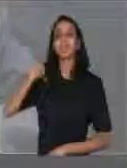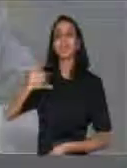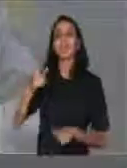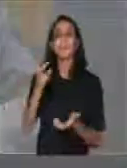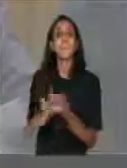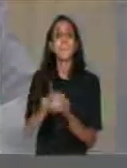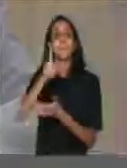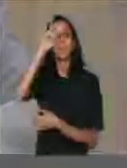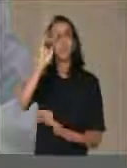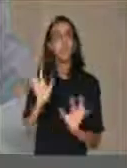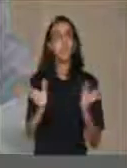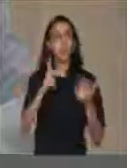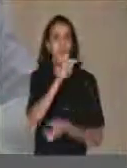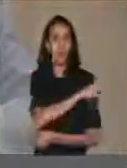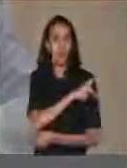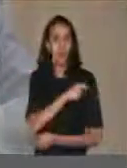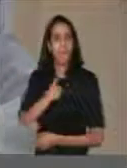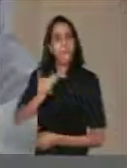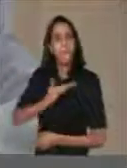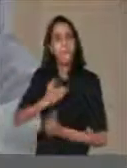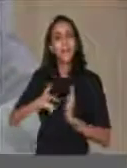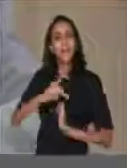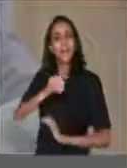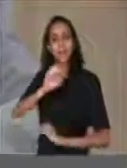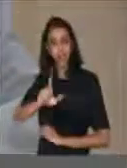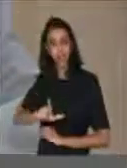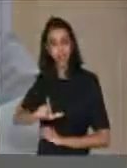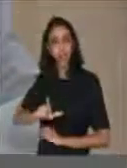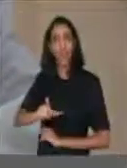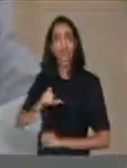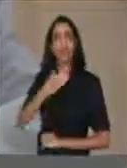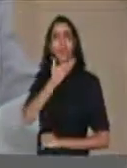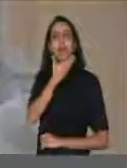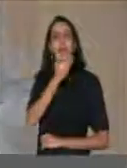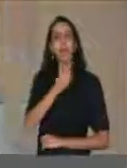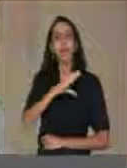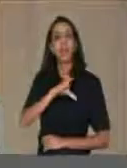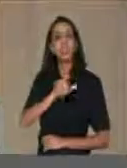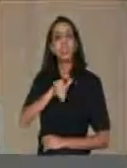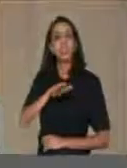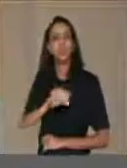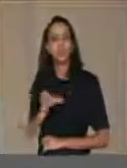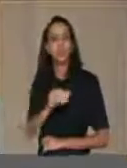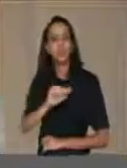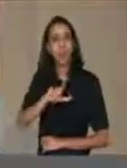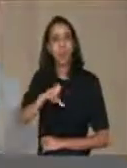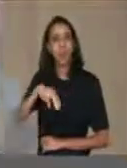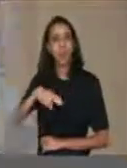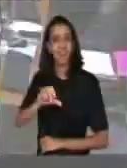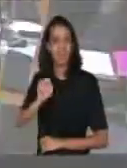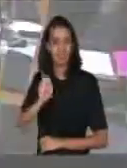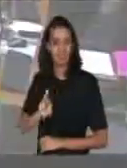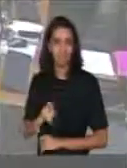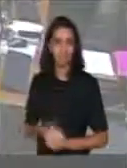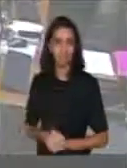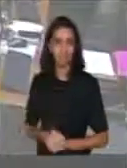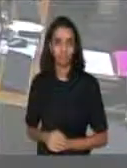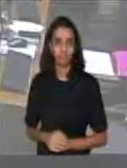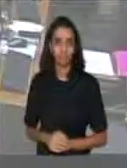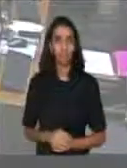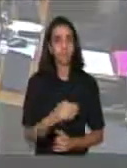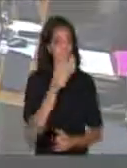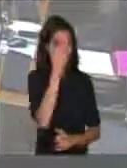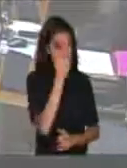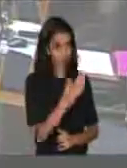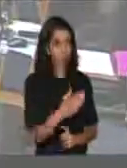do Piauí, meu grande amigo do PSOL, pela liderança do PSOL, Chico Alencar. Obrigado, presidente Assis. Olha, é